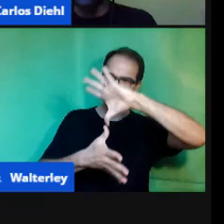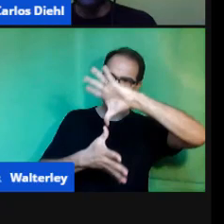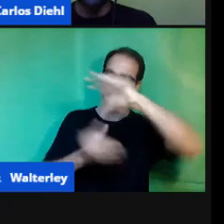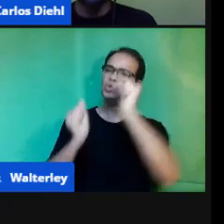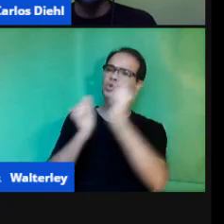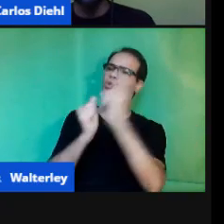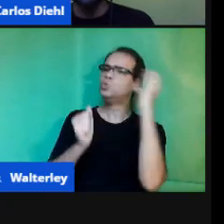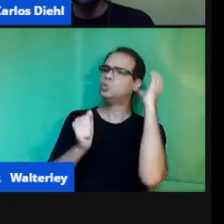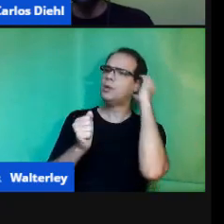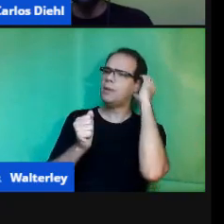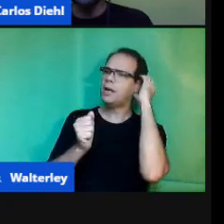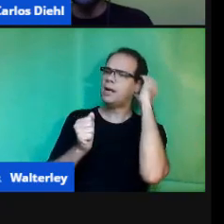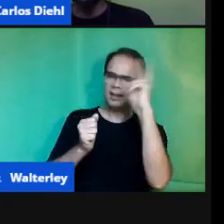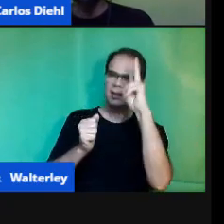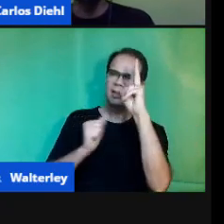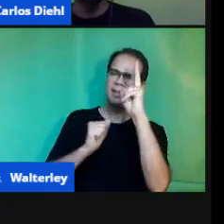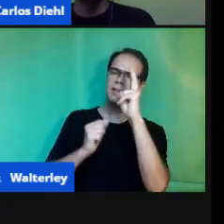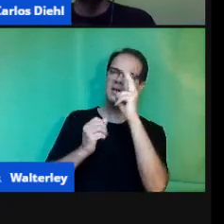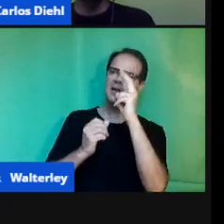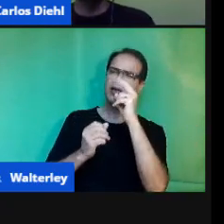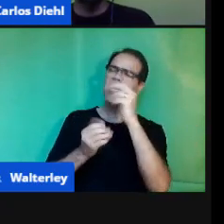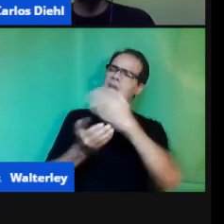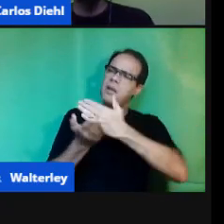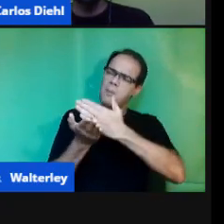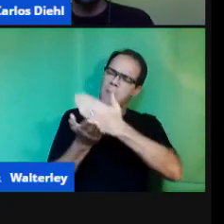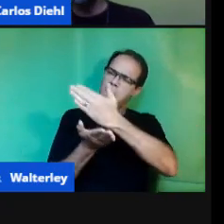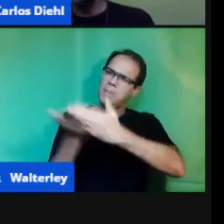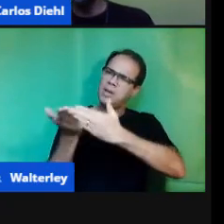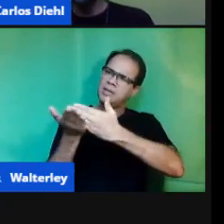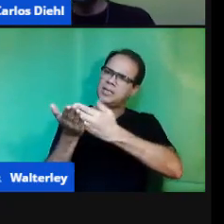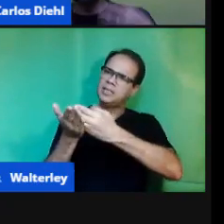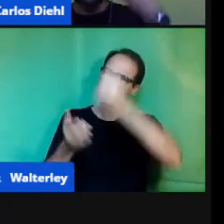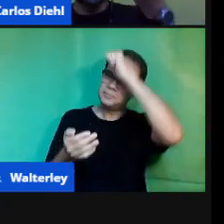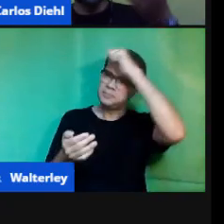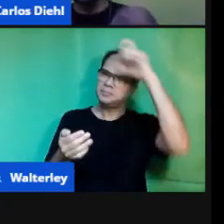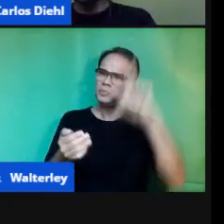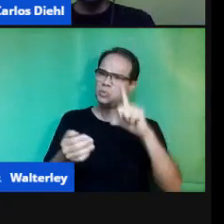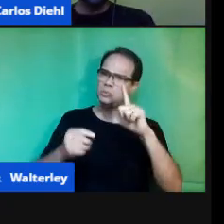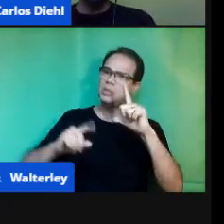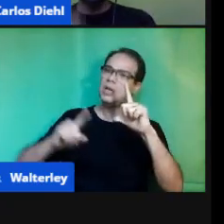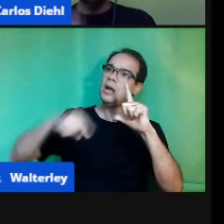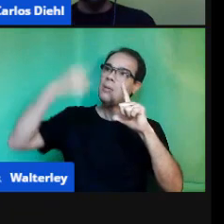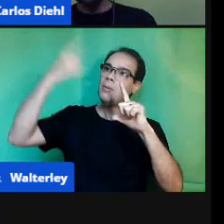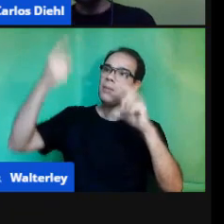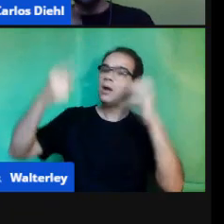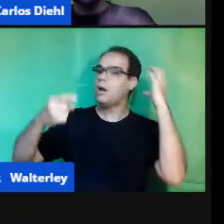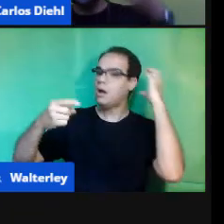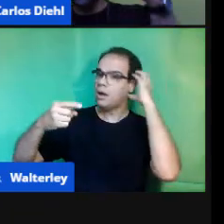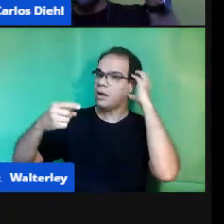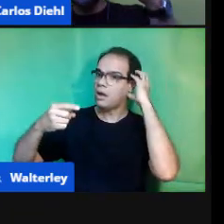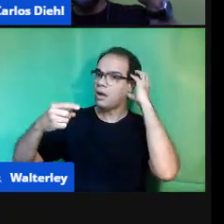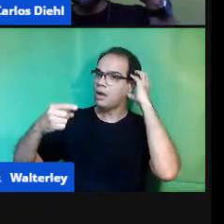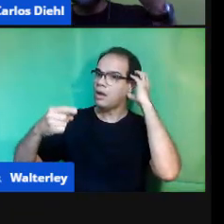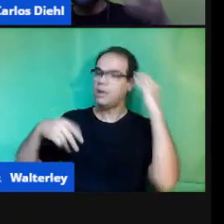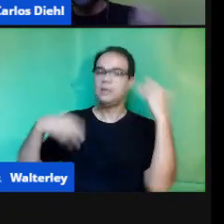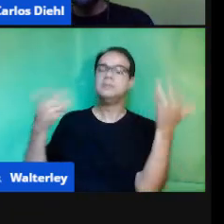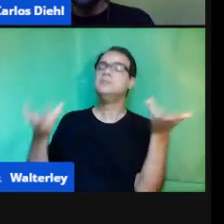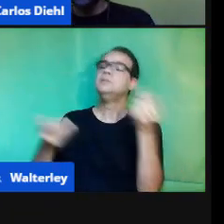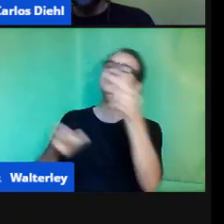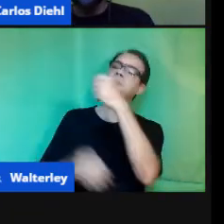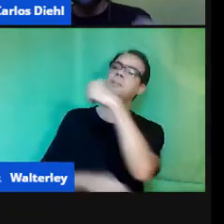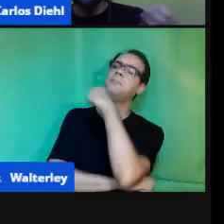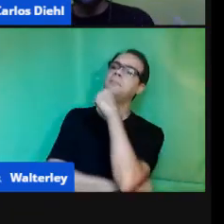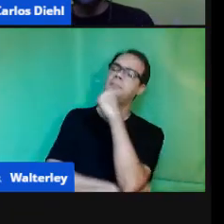ou se foi bom ter dividido o Estado, se custou muito caro, se a bandeira do Estado está de ponta cabeça, se está do